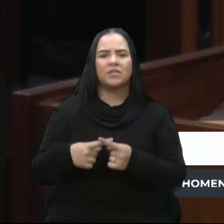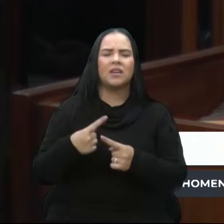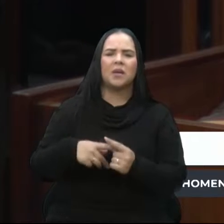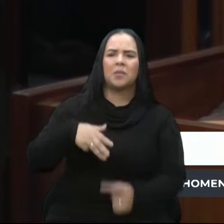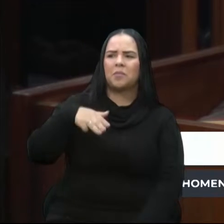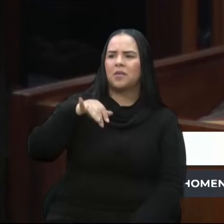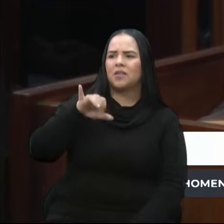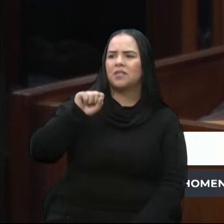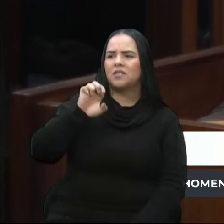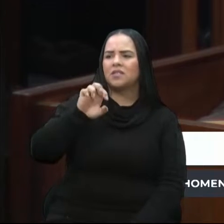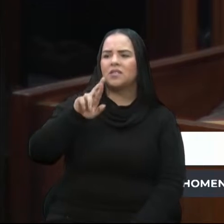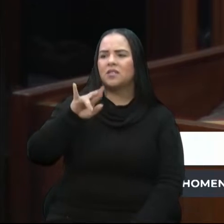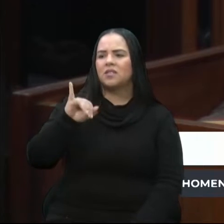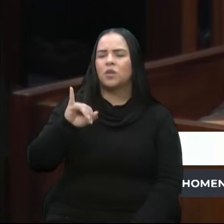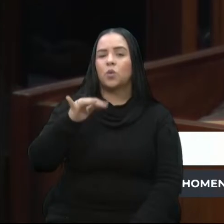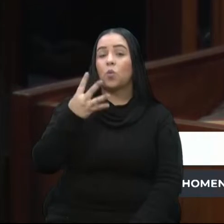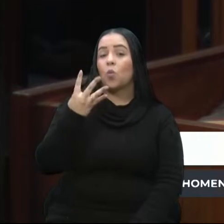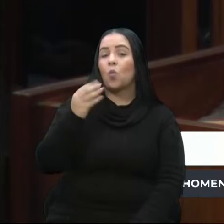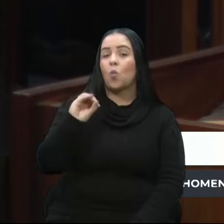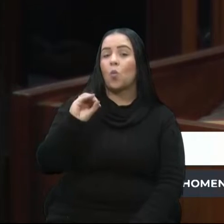anos, resolveu,